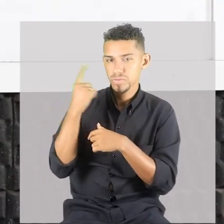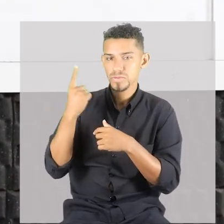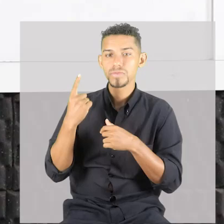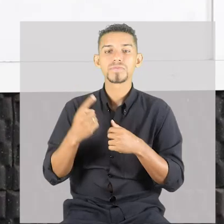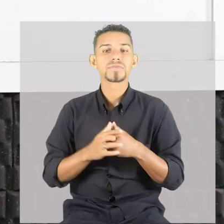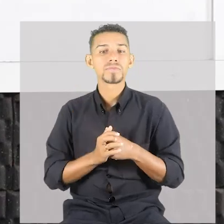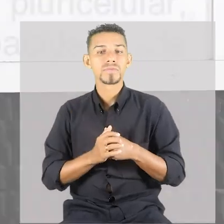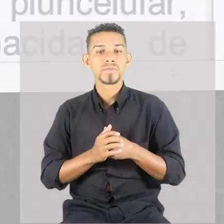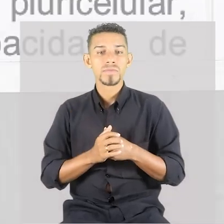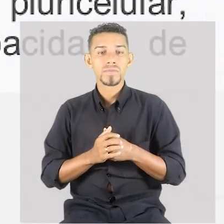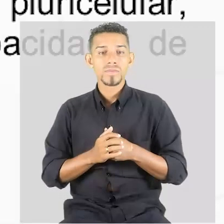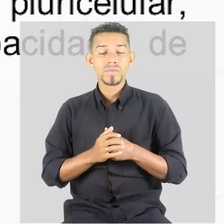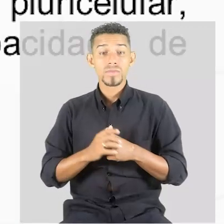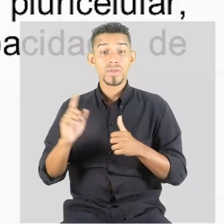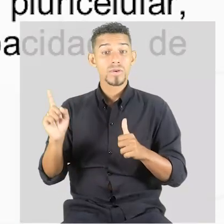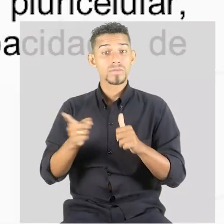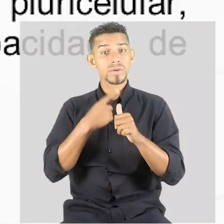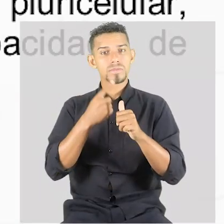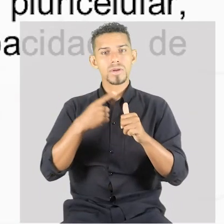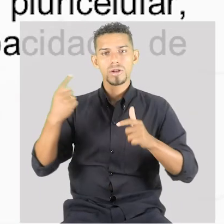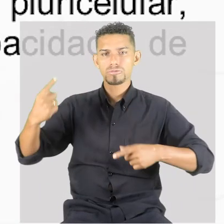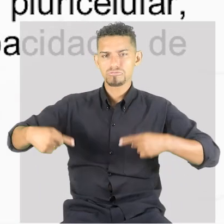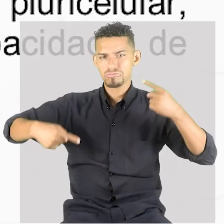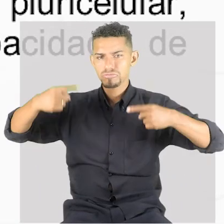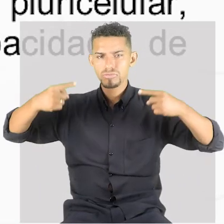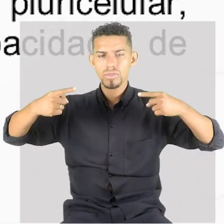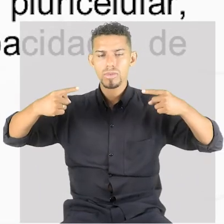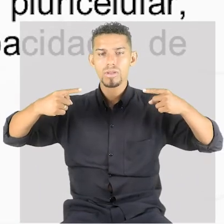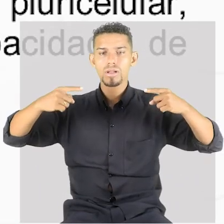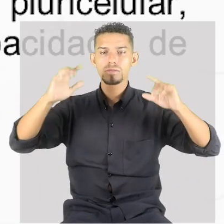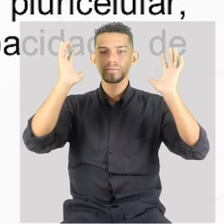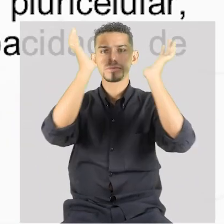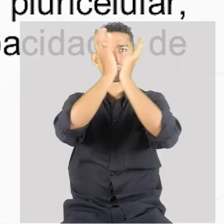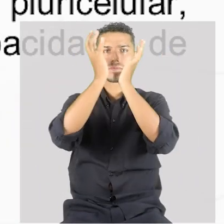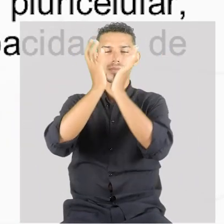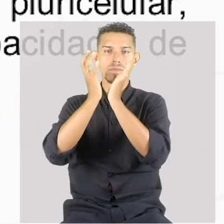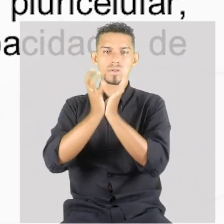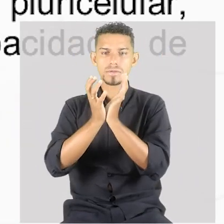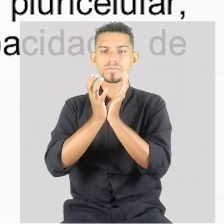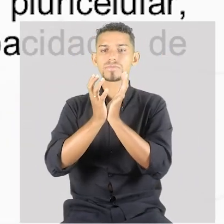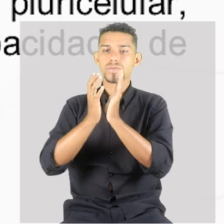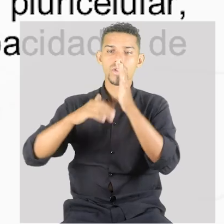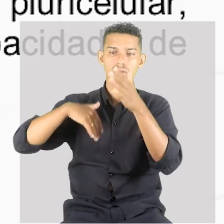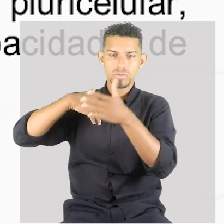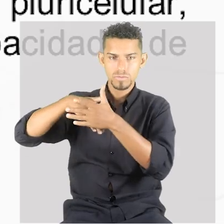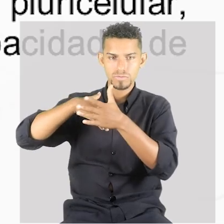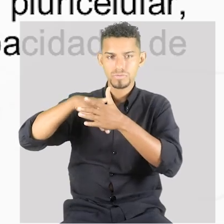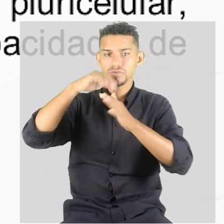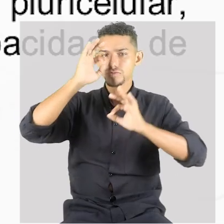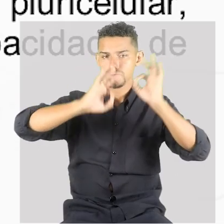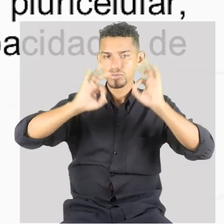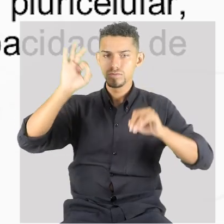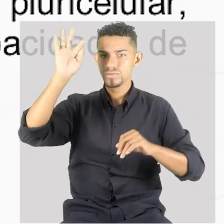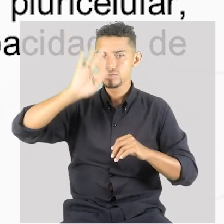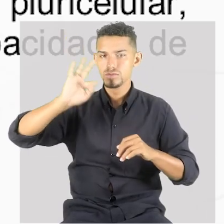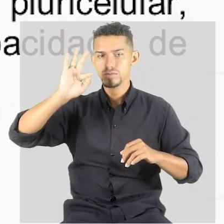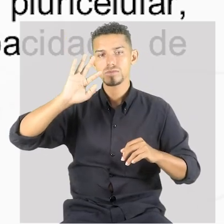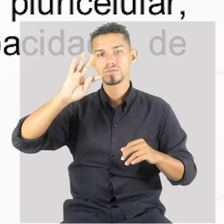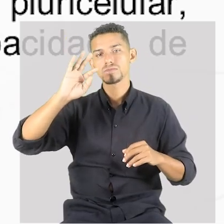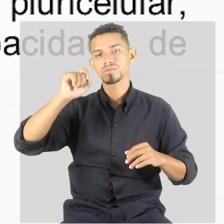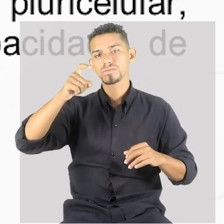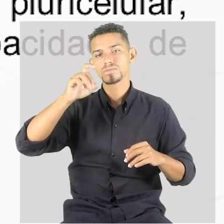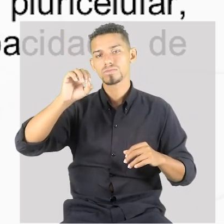maneira. Vamos lá. No primeiro torneio interreinos de futebol, organizado pela Federação